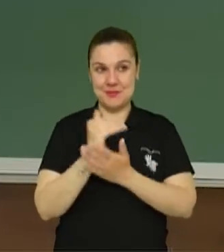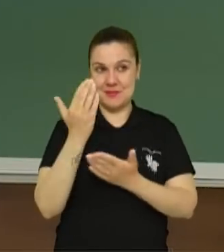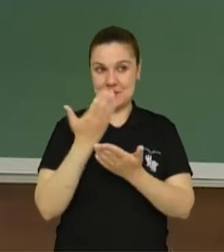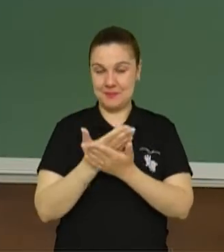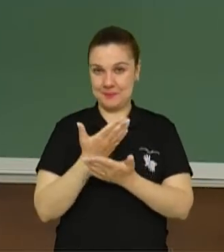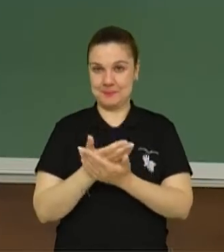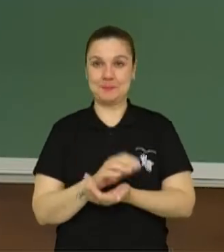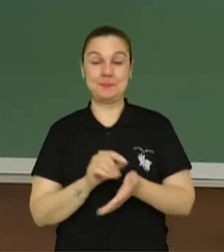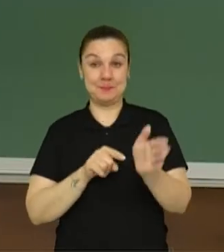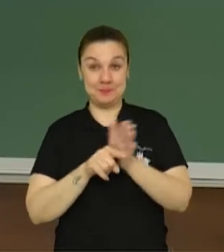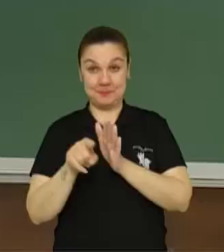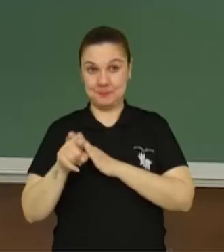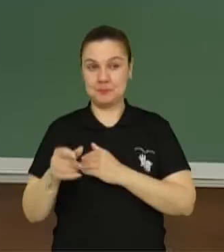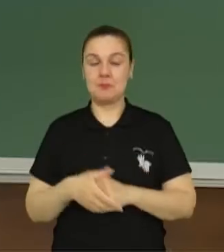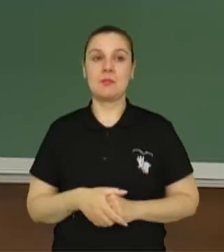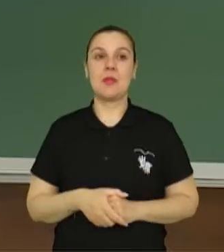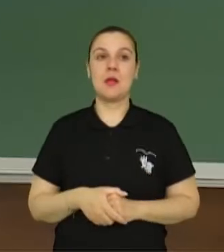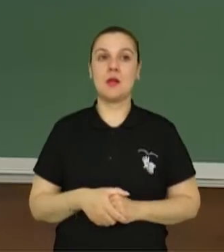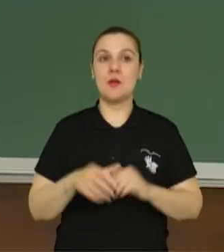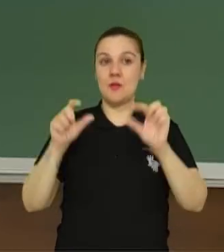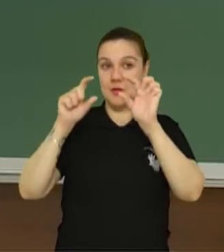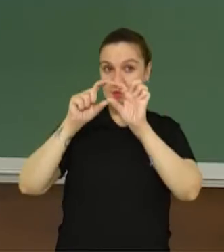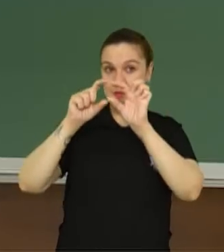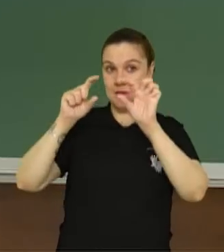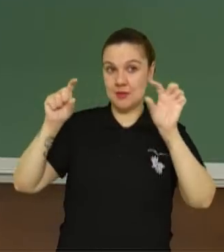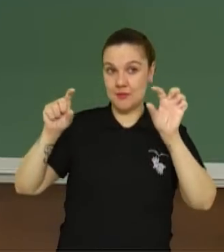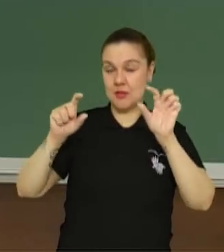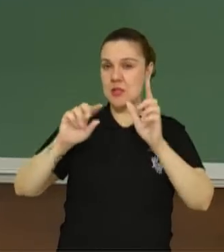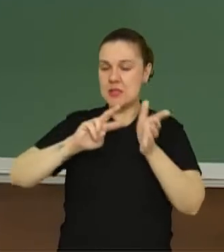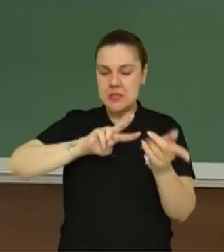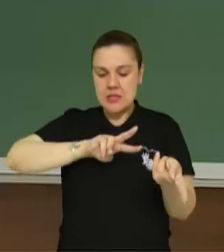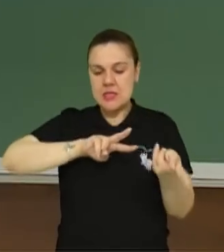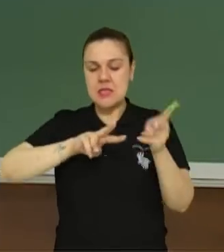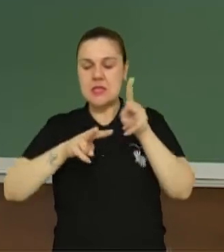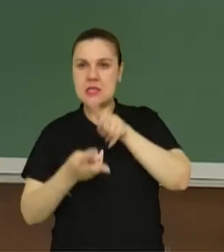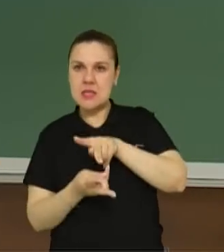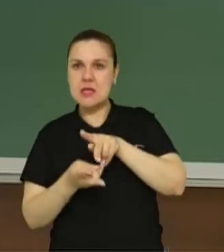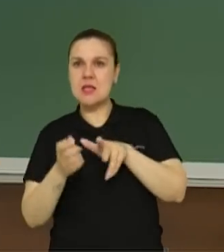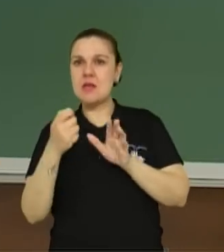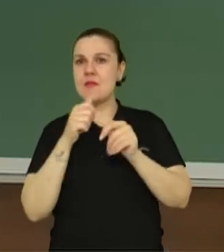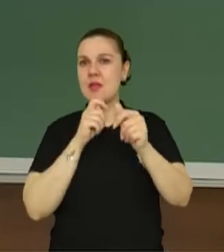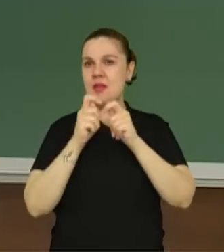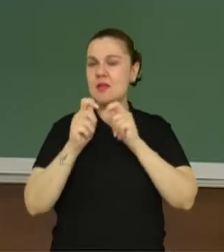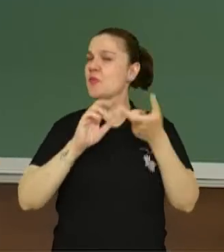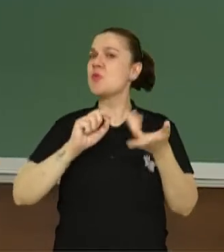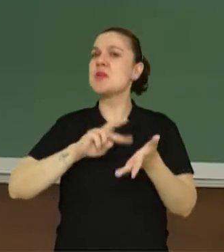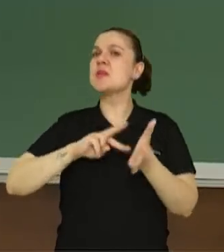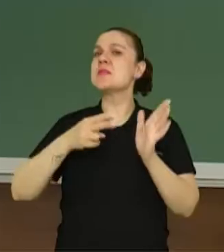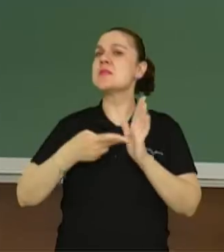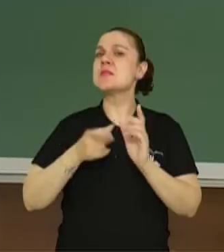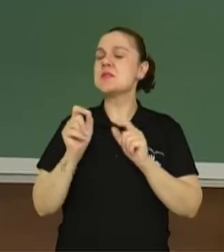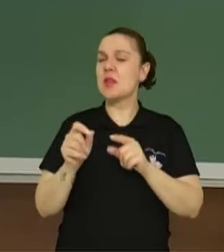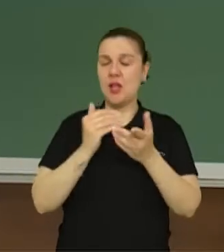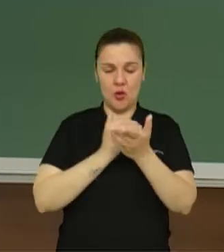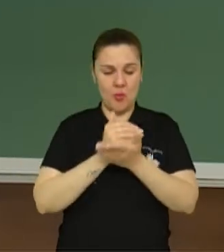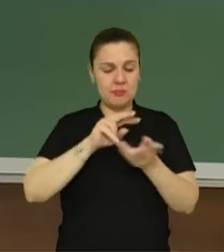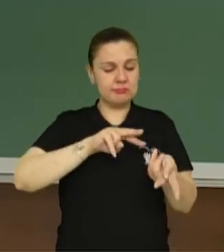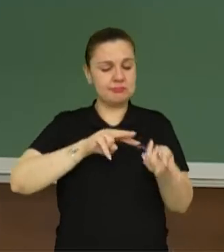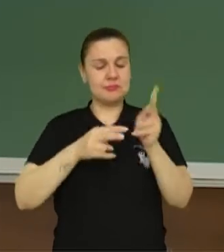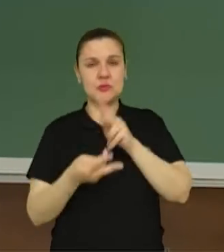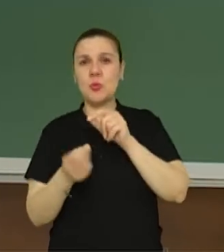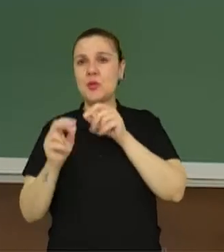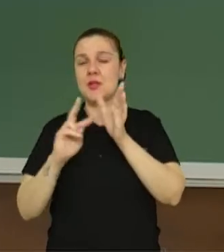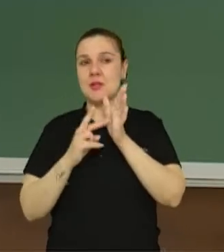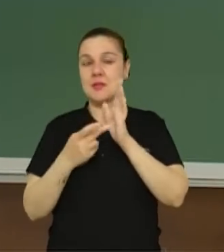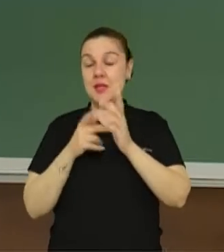as nossas perguntinhas. Observe aqui, ó, transcrever uma entrevista significa o quê? É que apareceu lá no início,